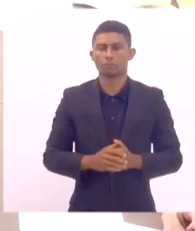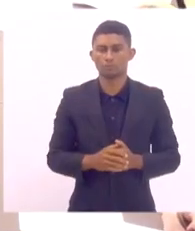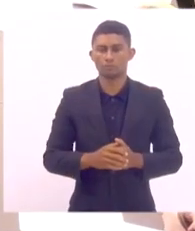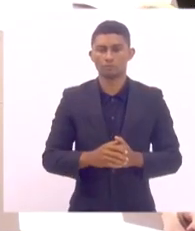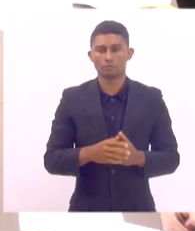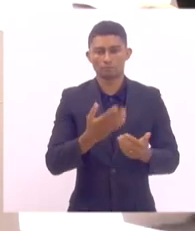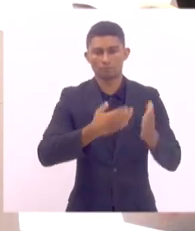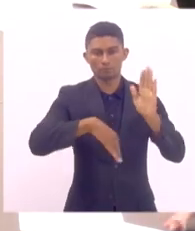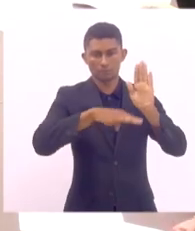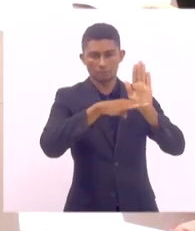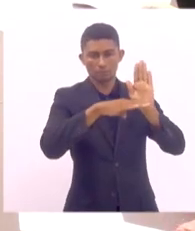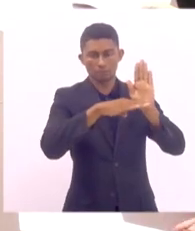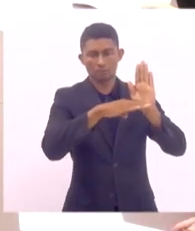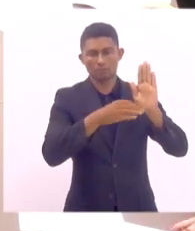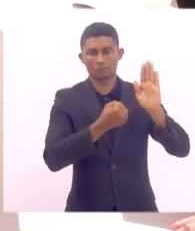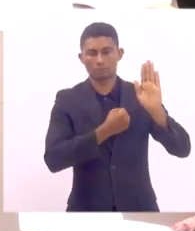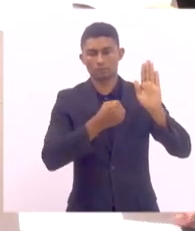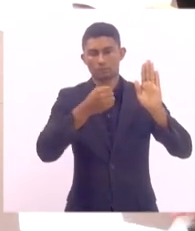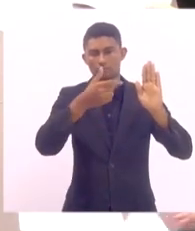23º.